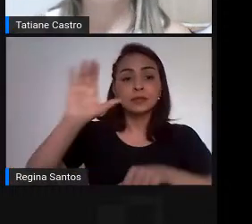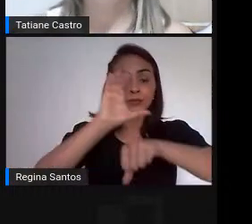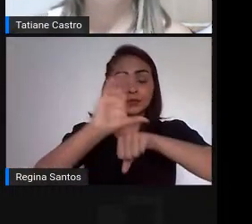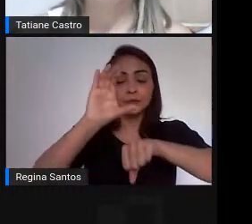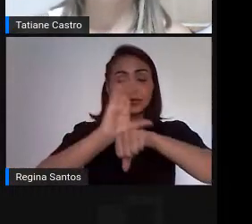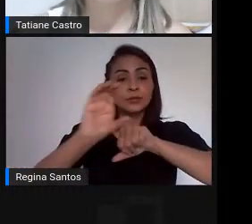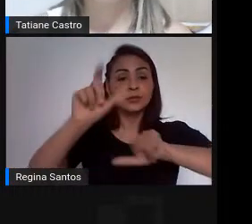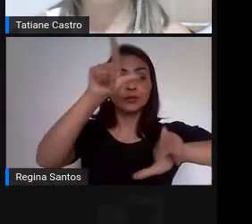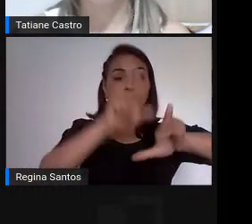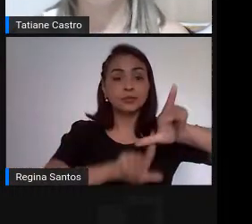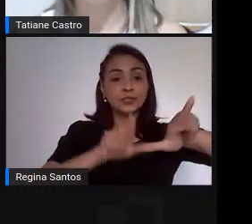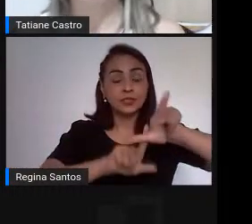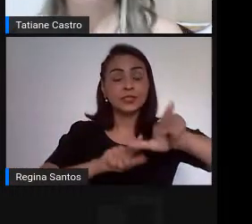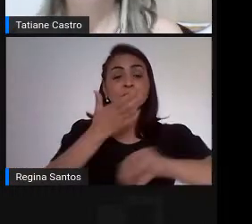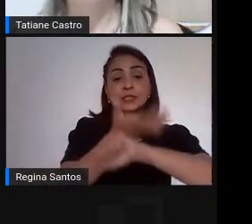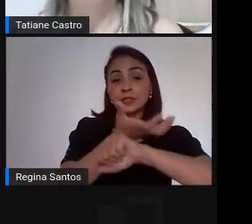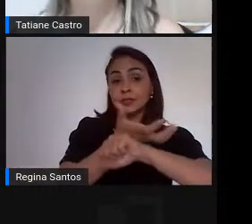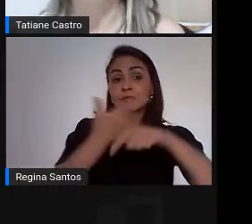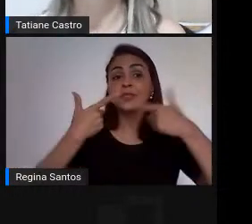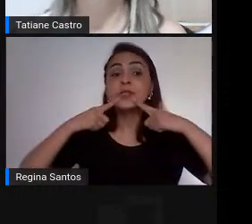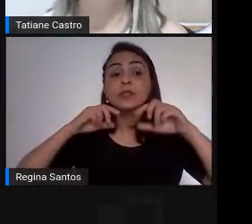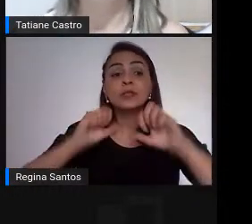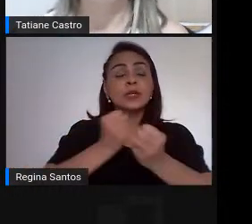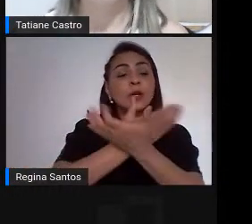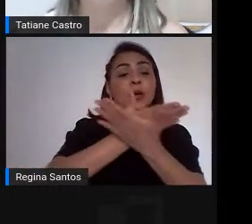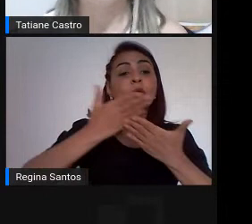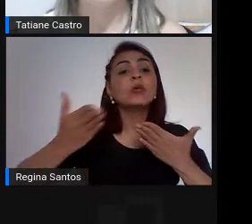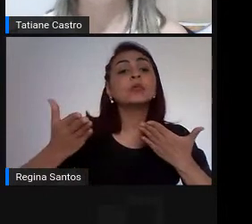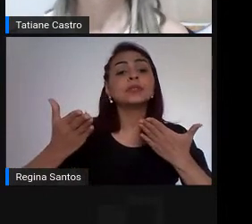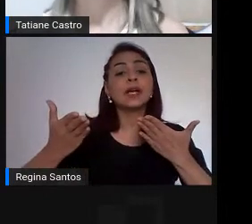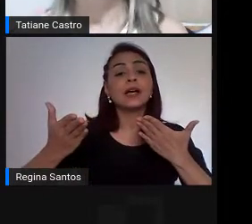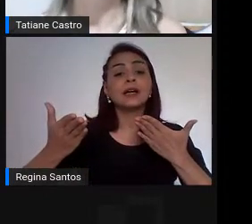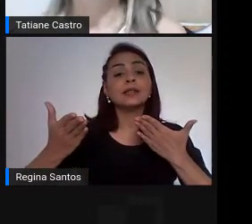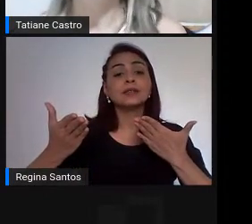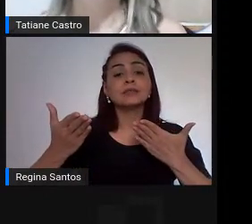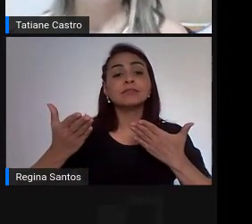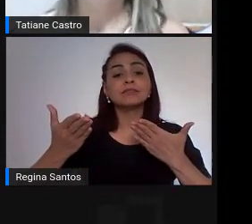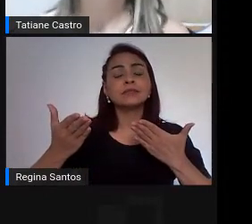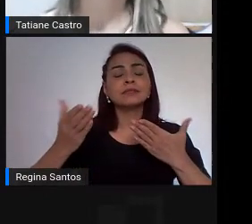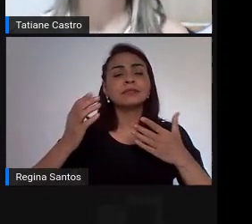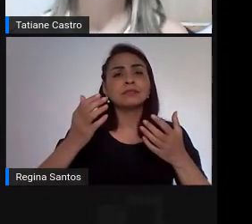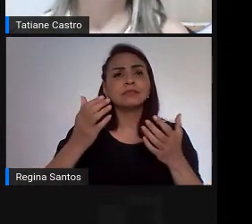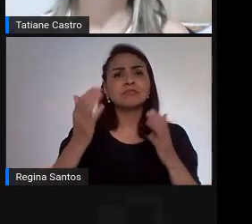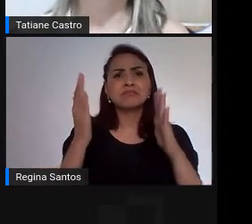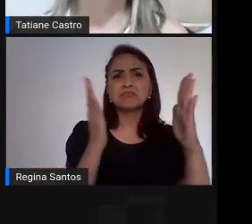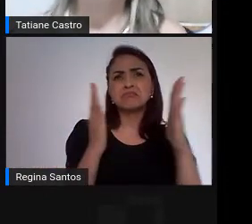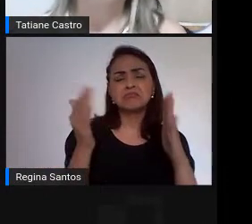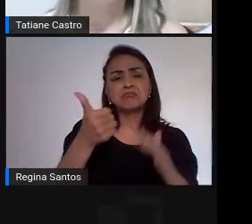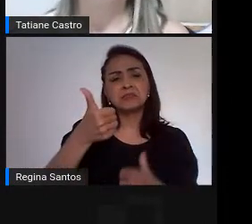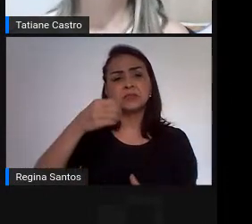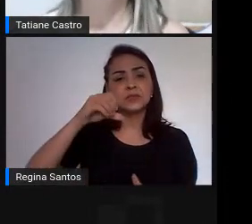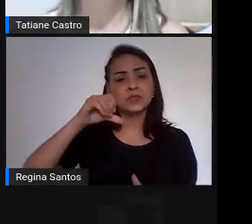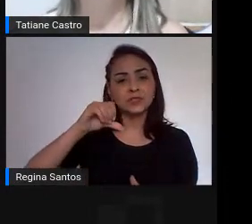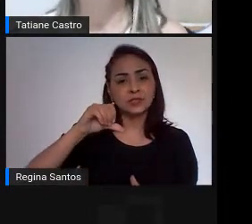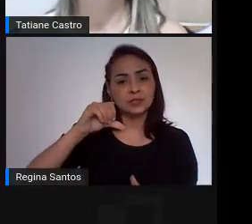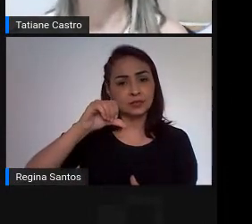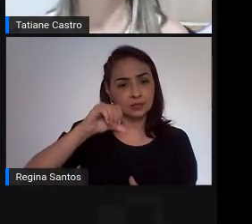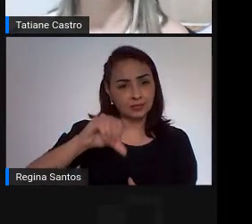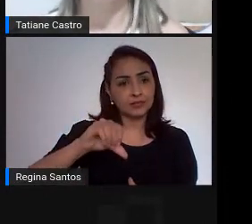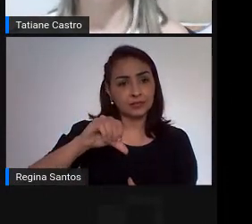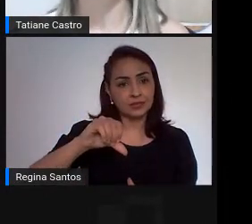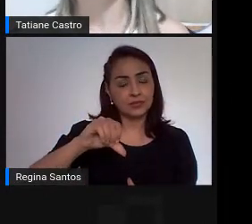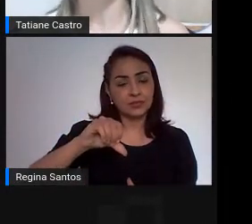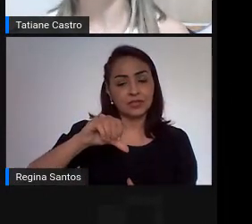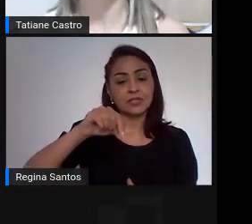de linguística começaram a estar presentes a partir de 1963, sendo que os primeiros cursos de letras são de 1930